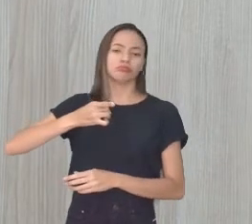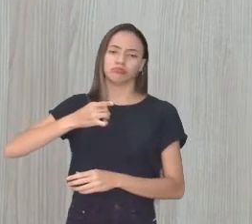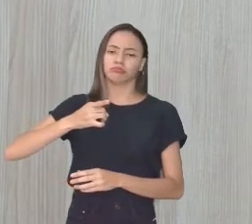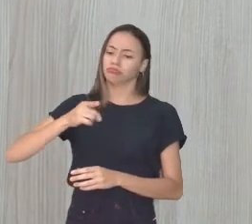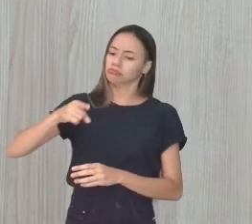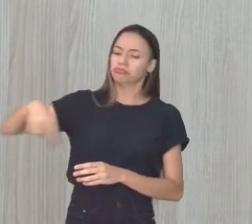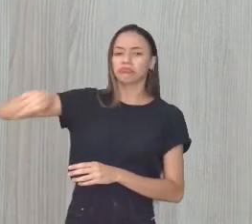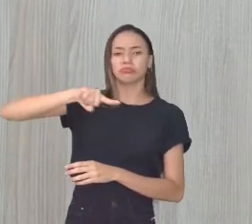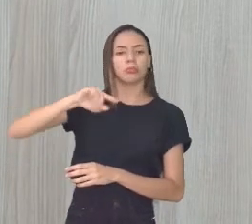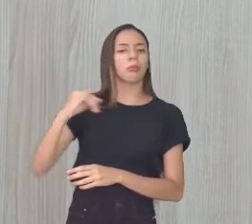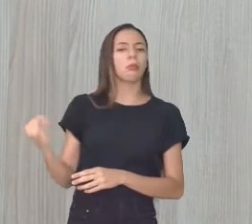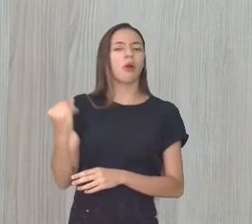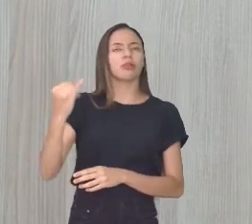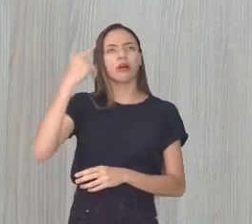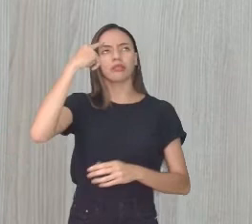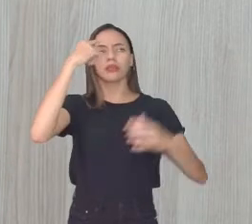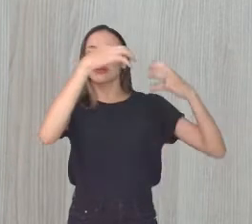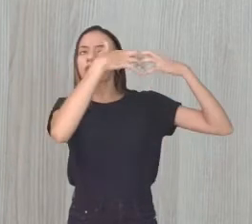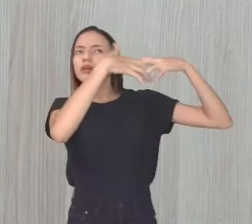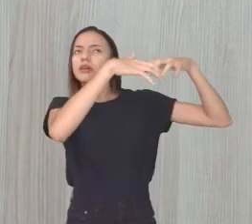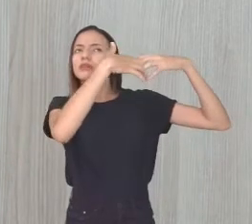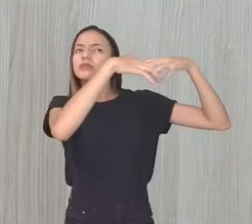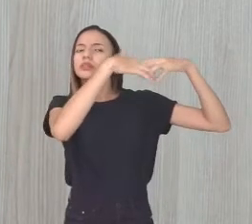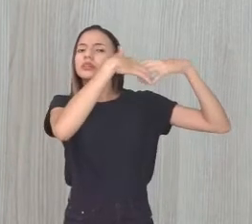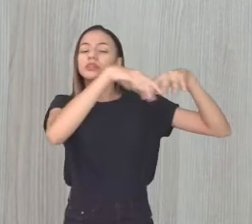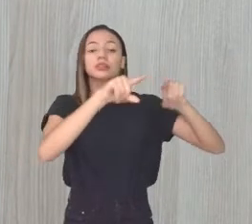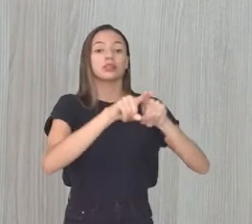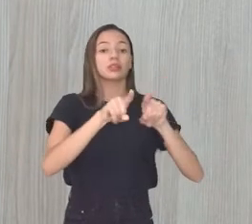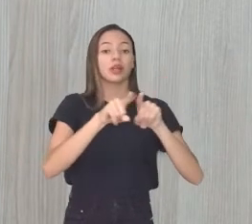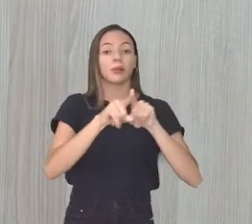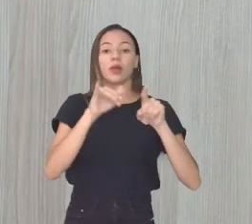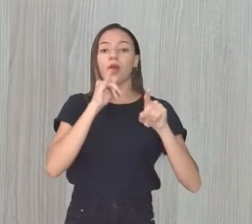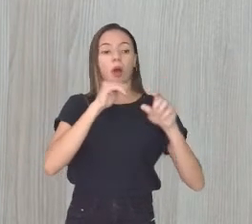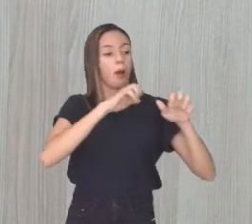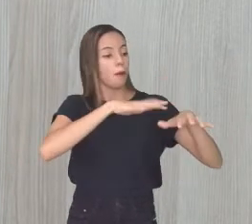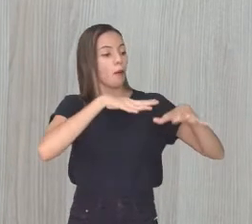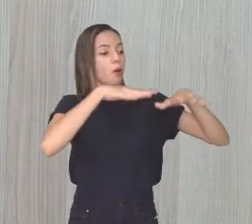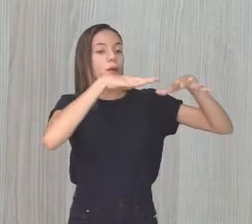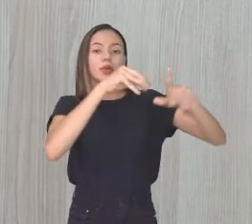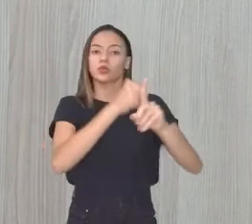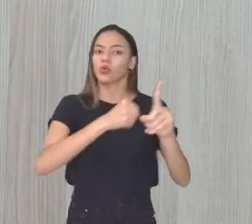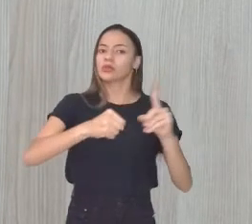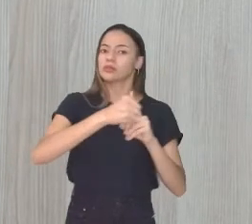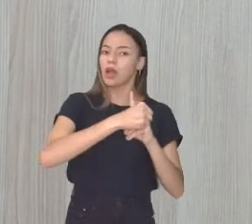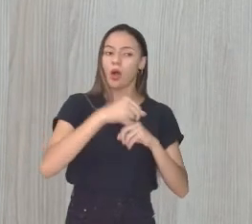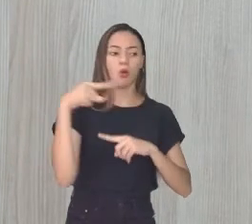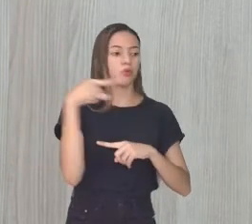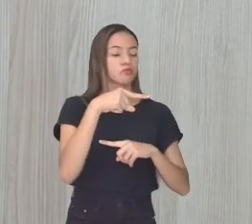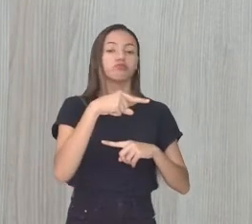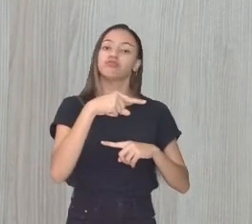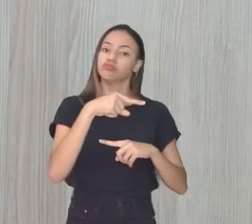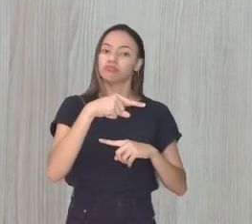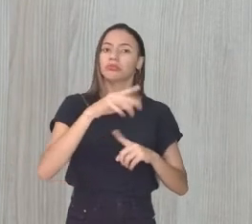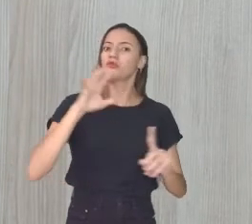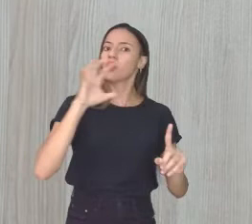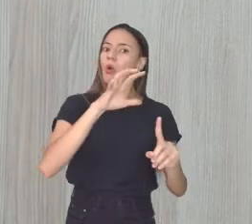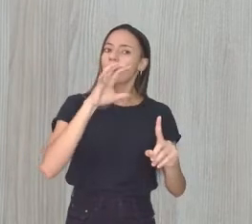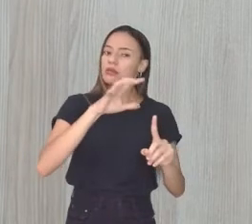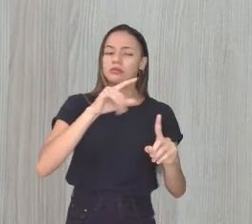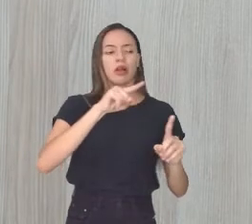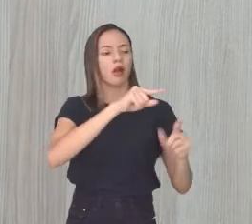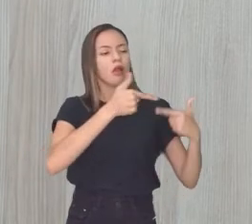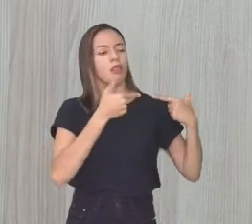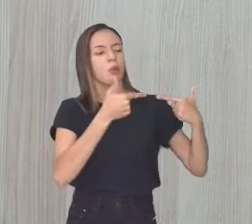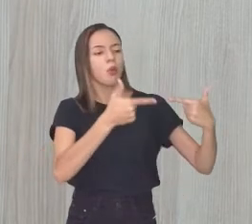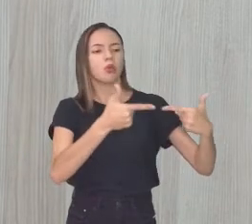importante trazer, refletir, e aí, graças aos movimentos sociais, né? Que vem aí trabalhando, trazendo